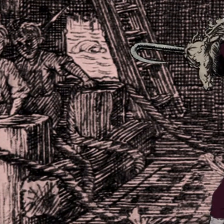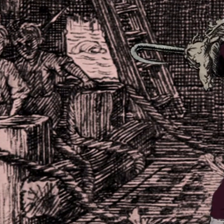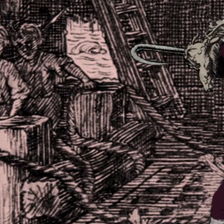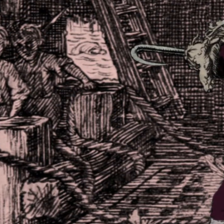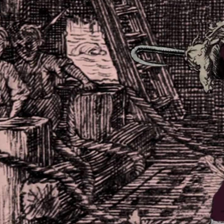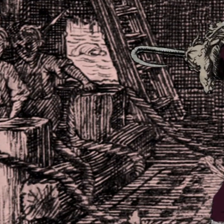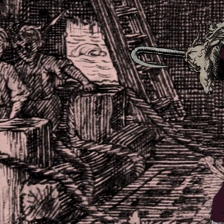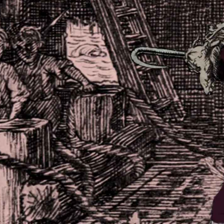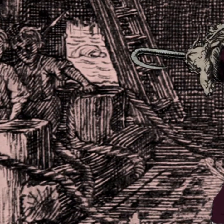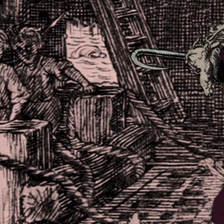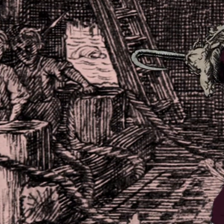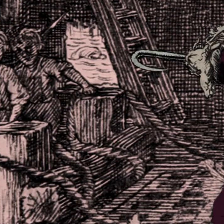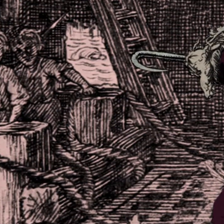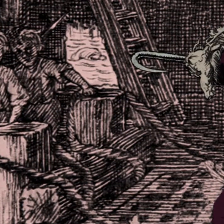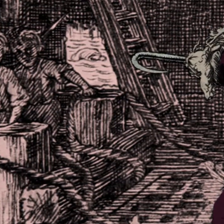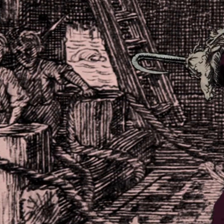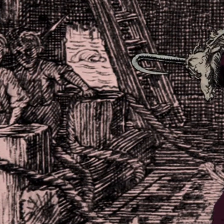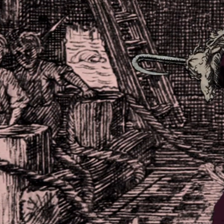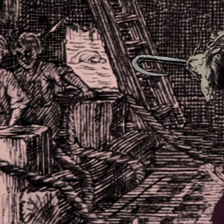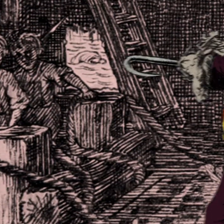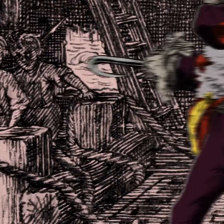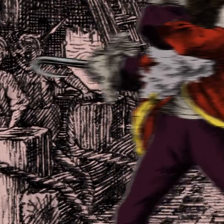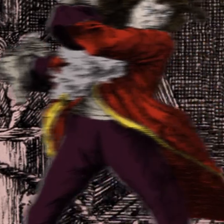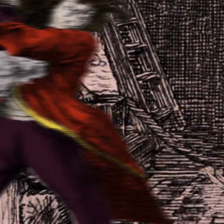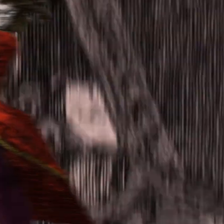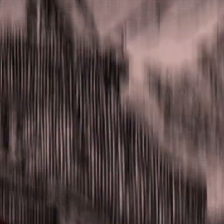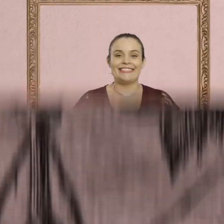Wendy observam a luta.